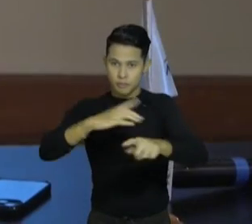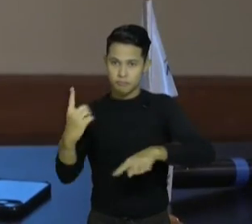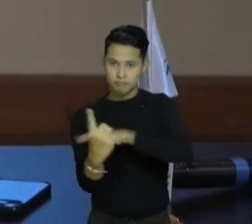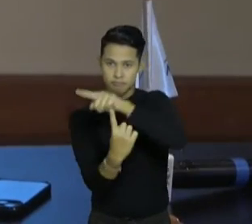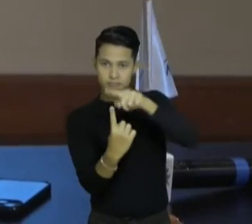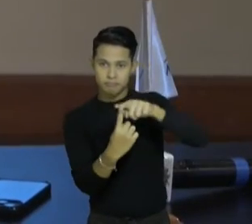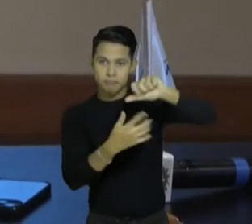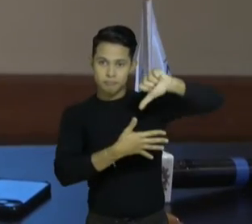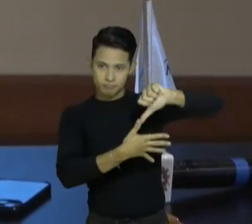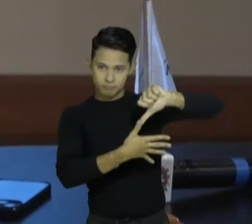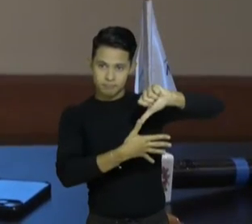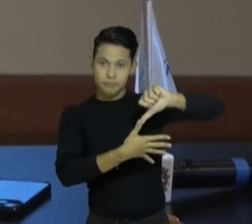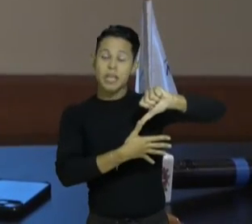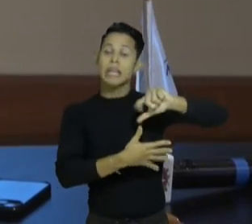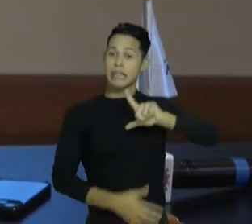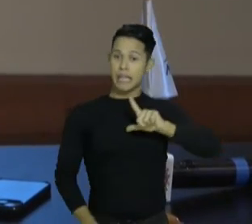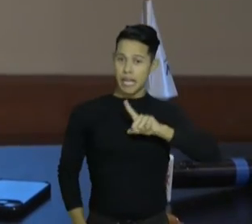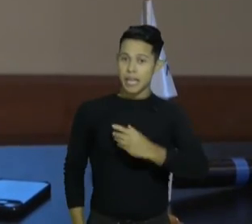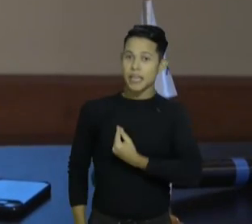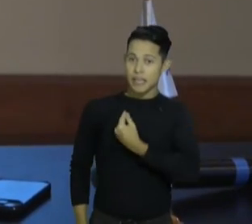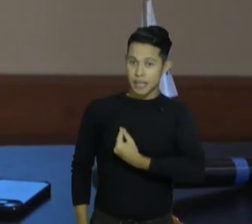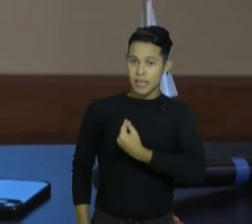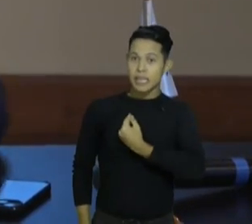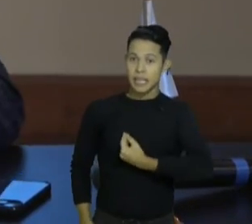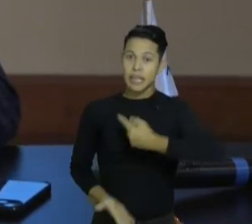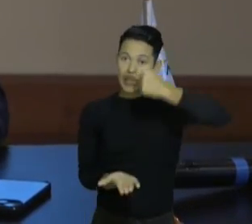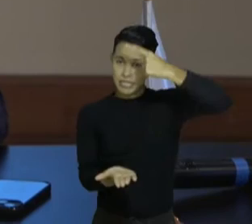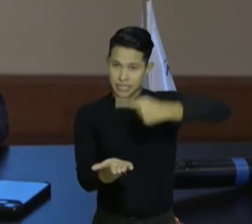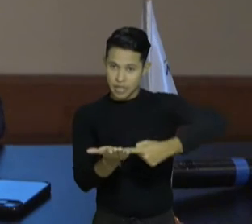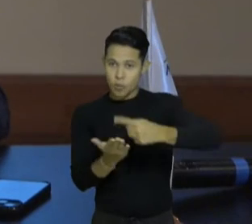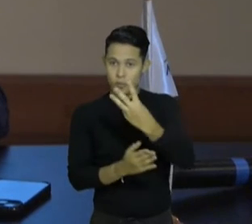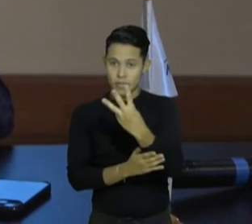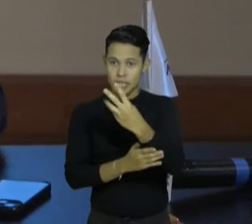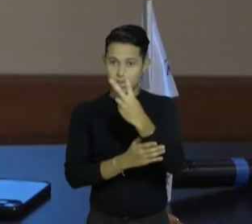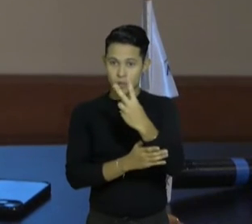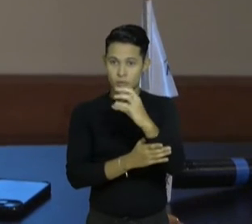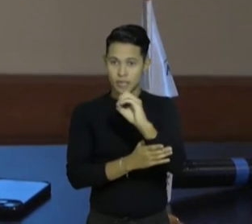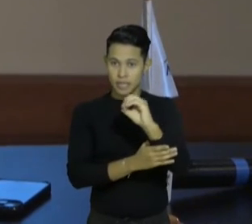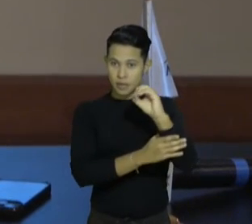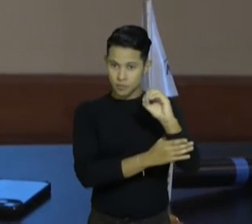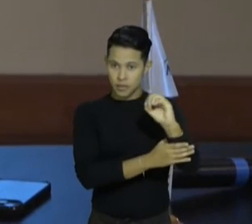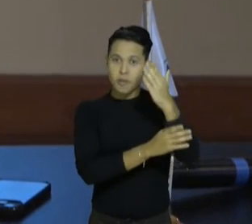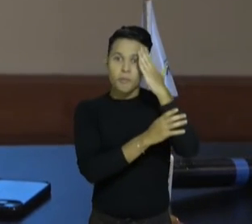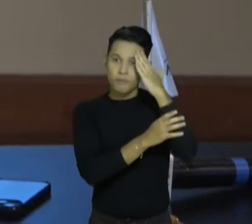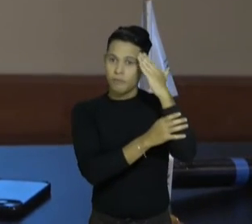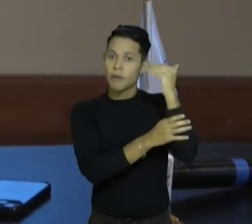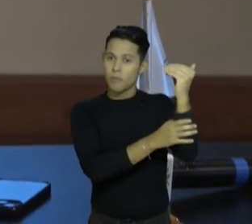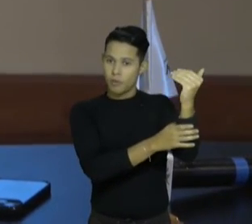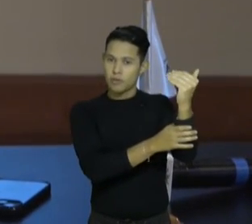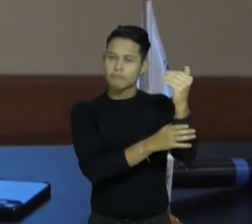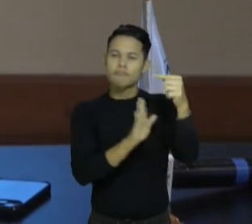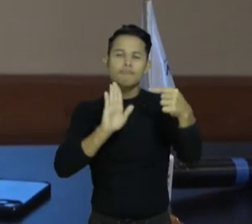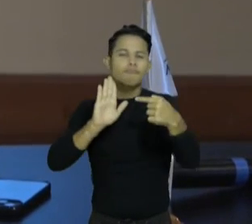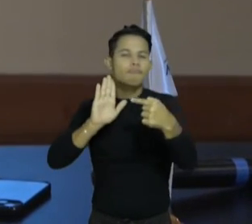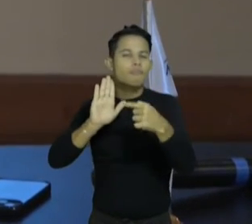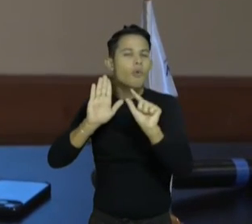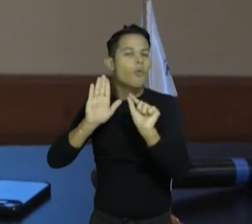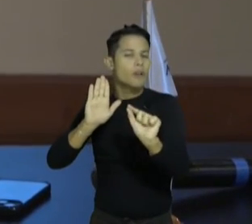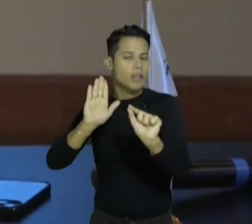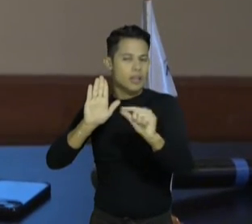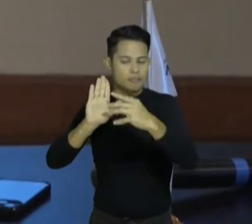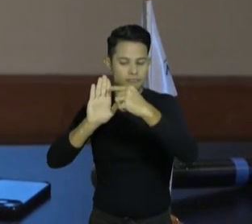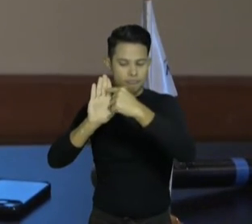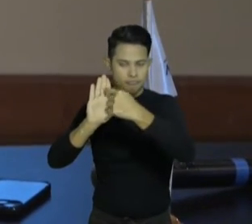existe uma decisão do Mercosul que é a 3200 a famosa que diz o seguinte A partir dessa decisão o